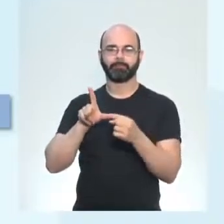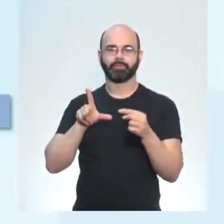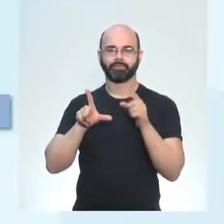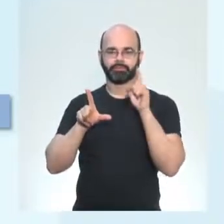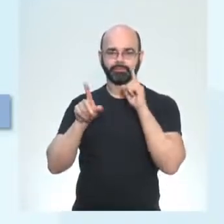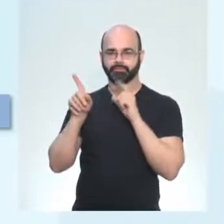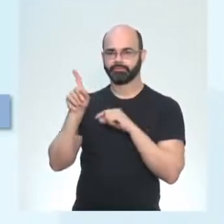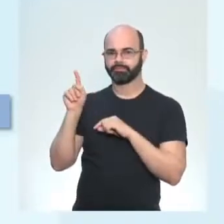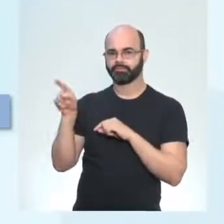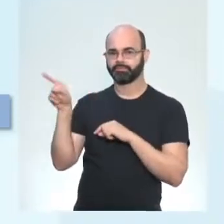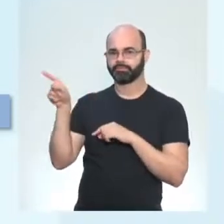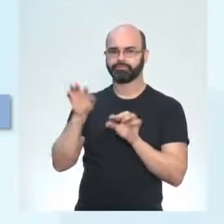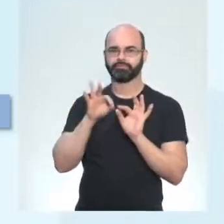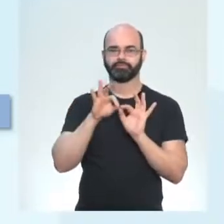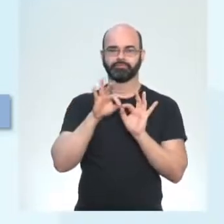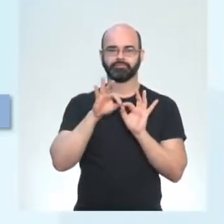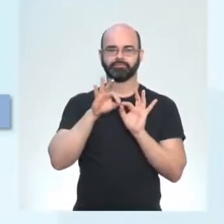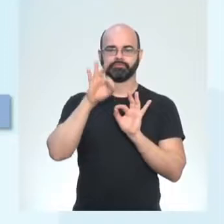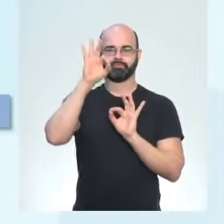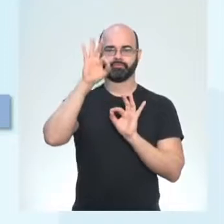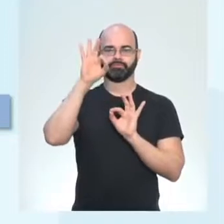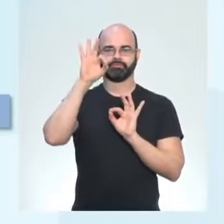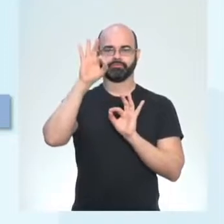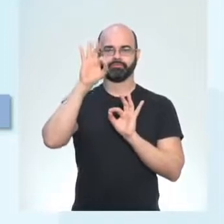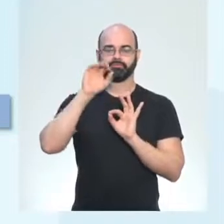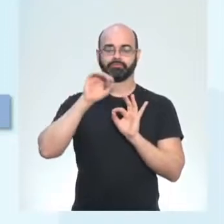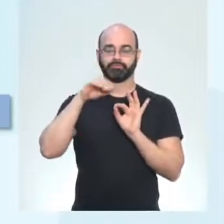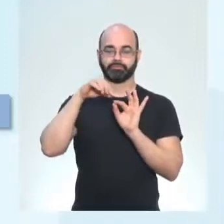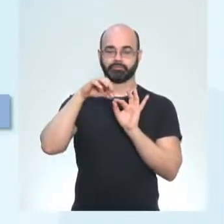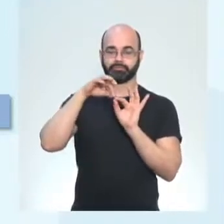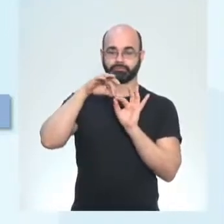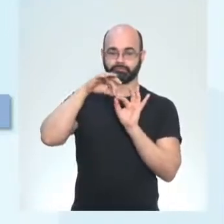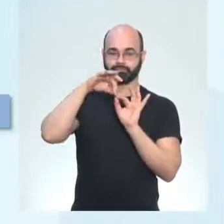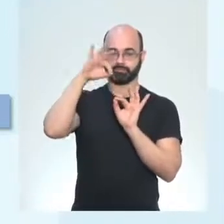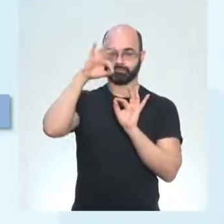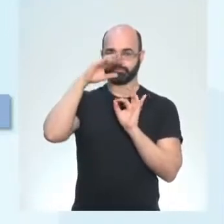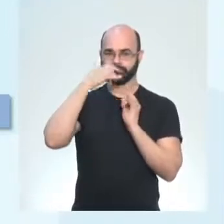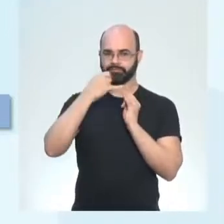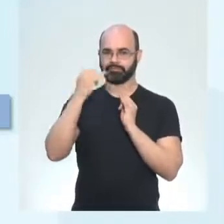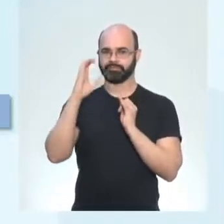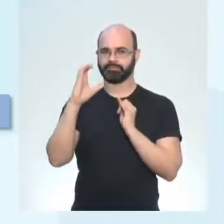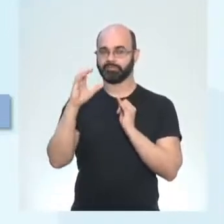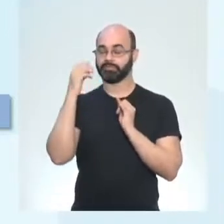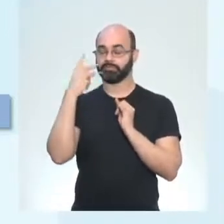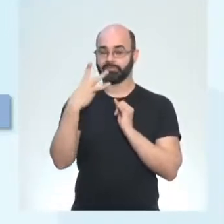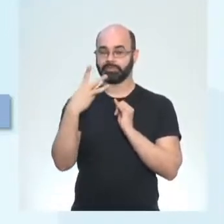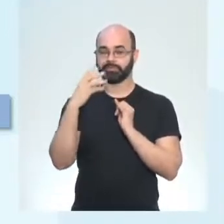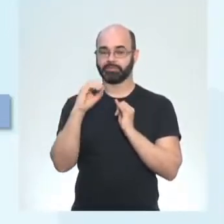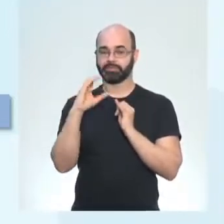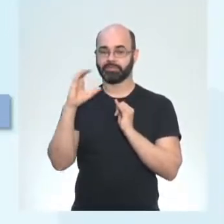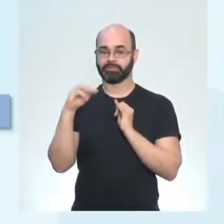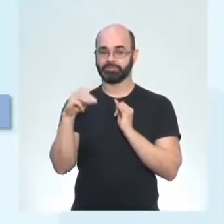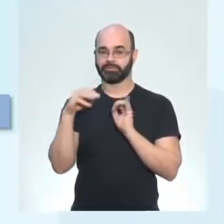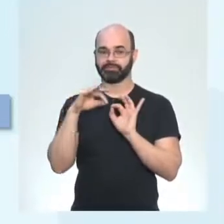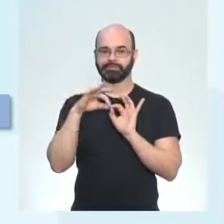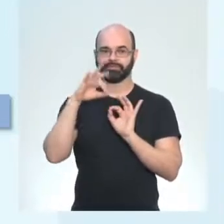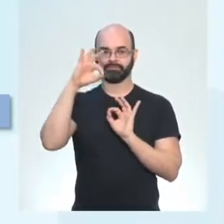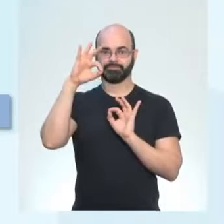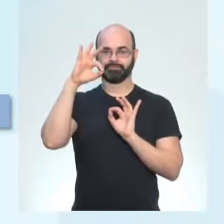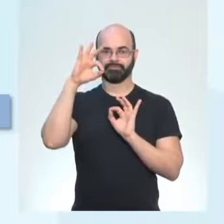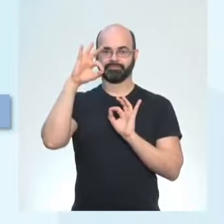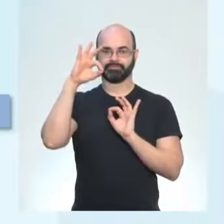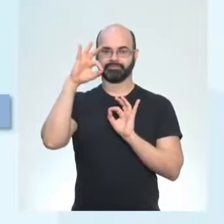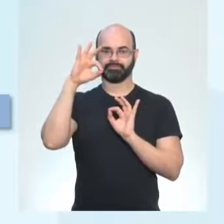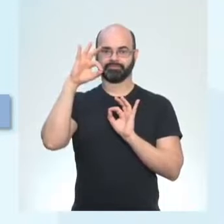ó, eu tenho aqui uma aresta parecida que vale 30 centímetros, né? Aqui, Jonas, desse